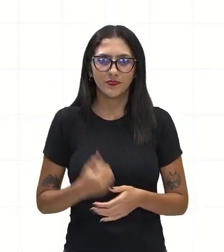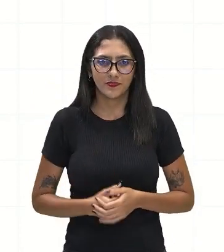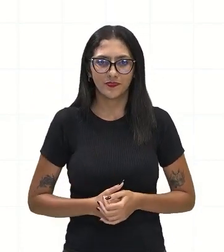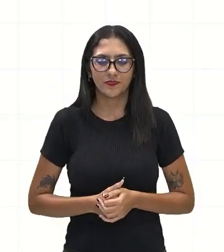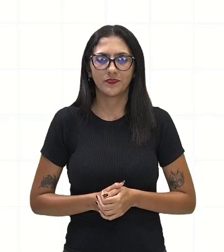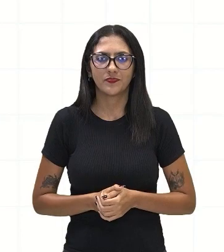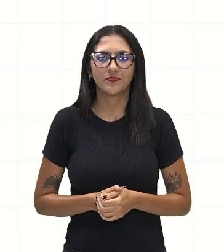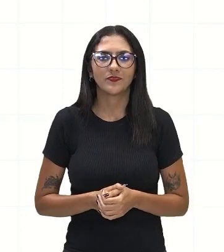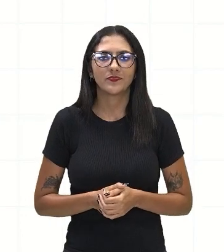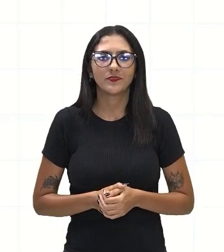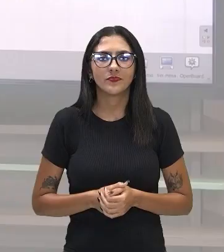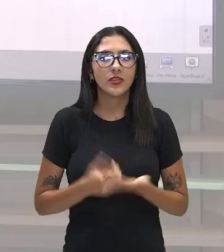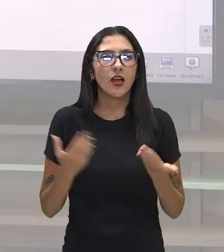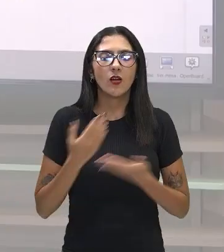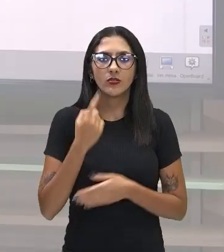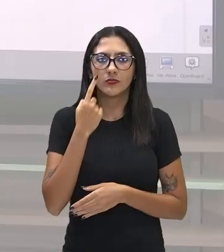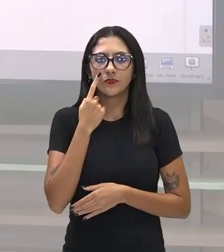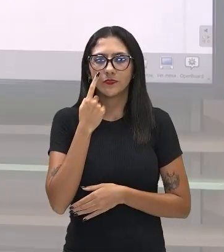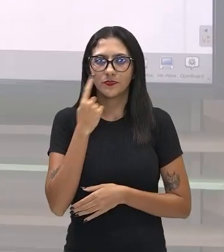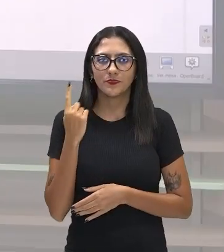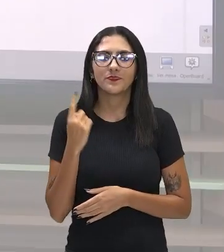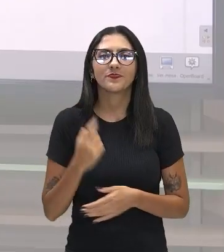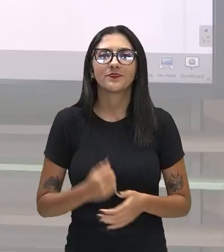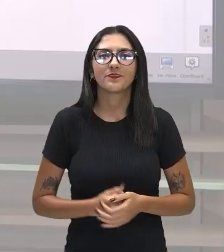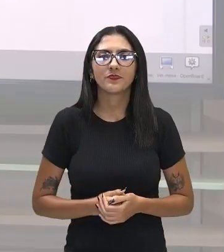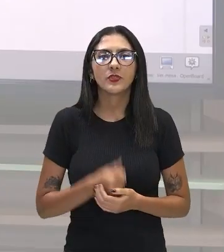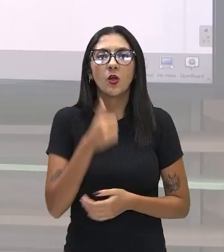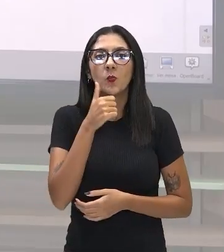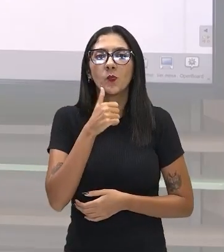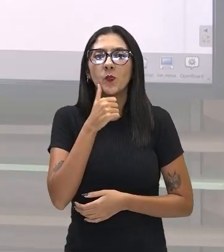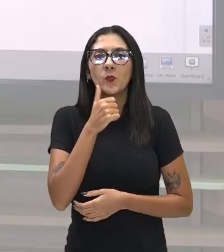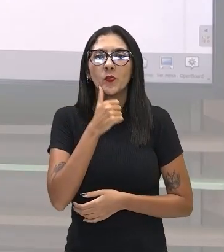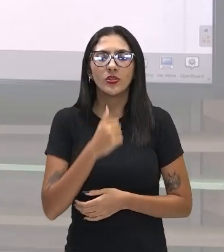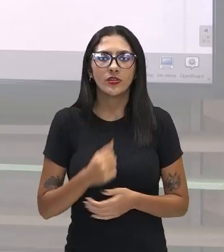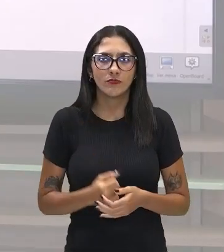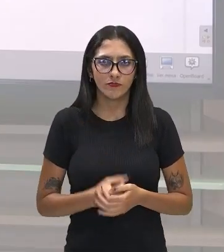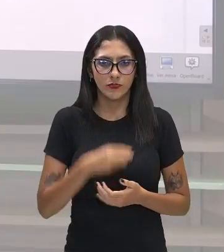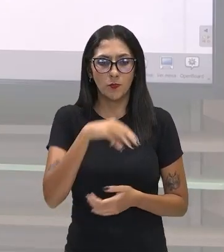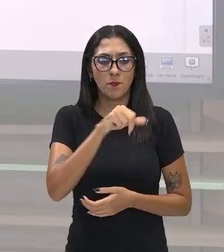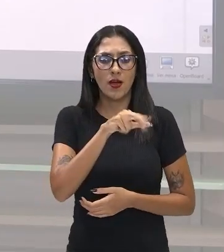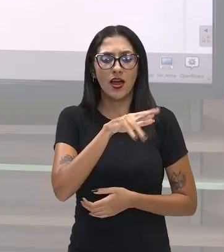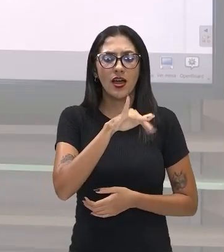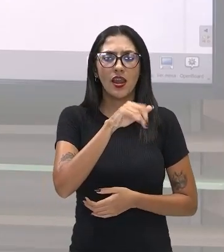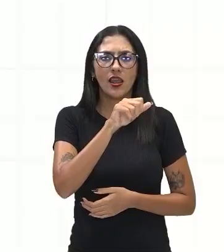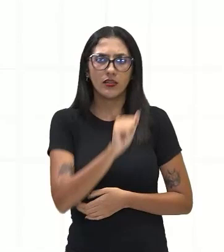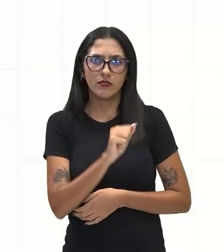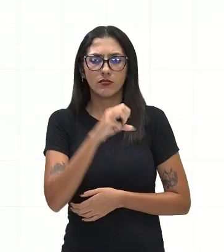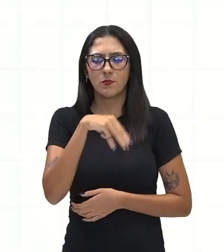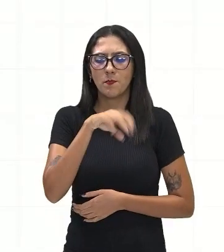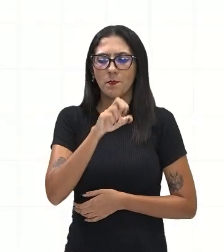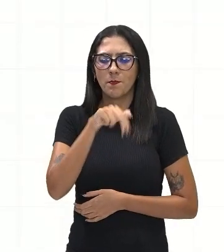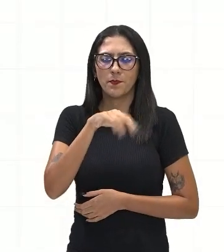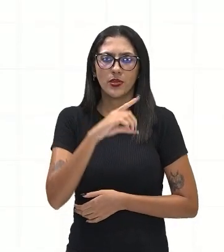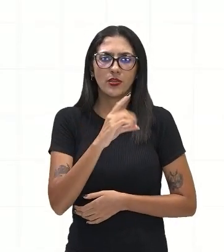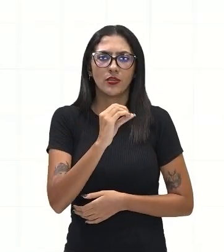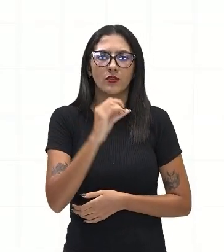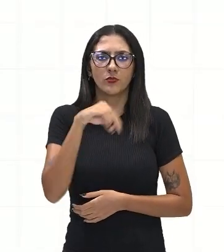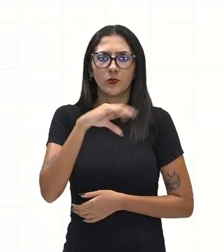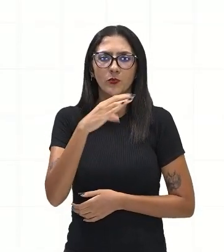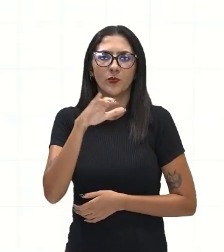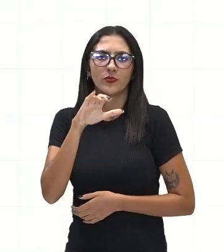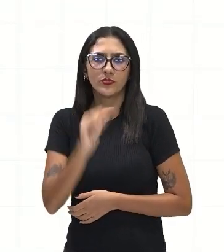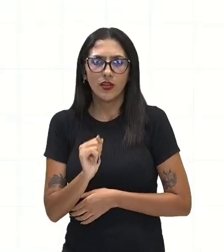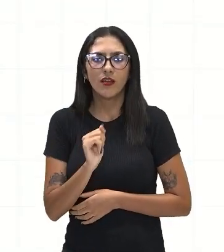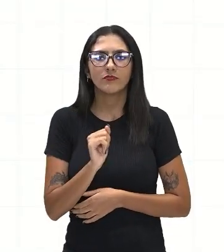comigo. Veja, Marília Mendonça era uma cantora brasileira de sucesso. Gente, até